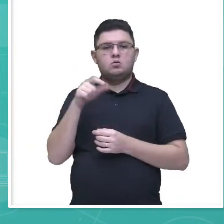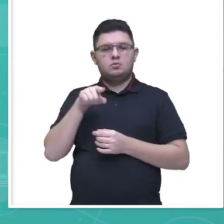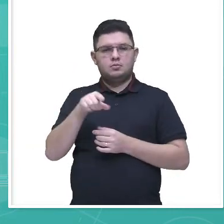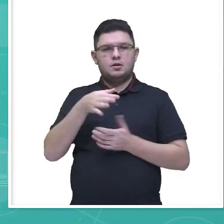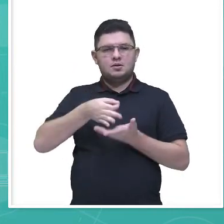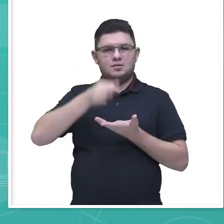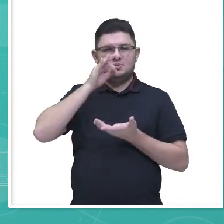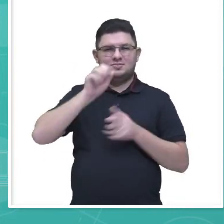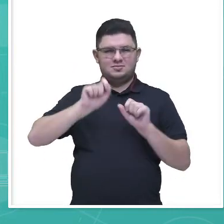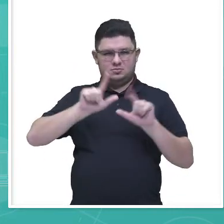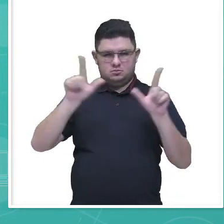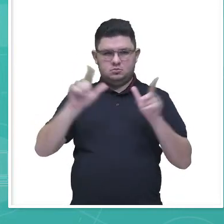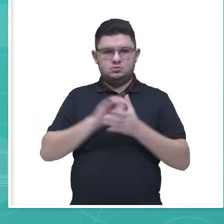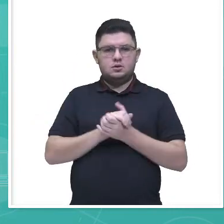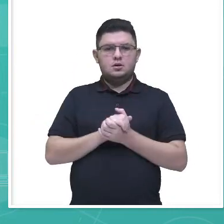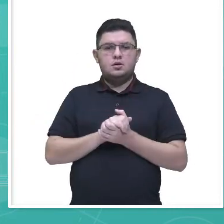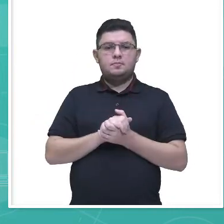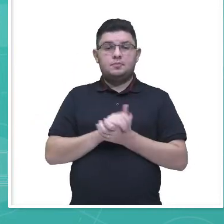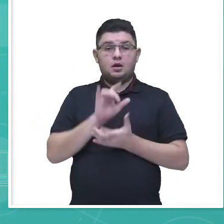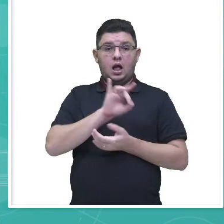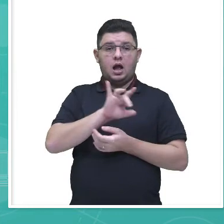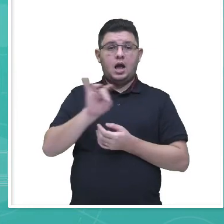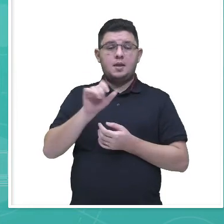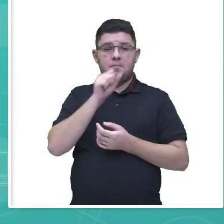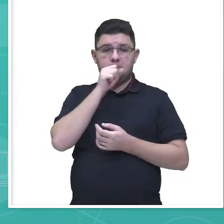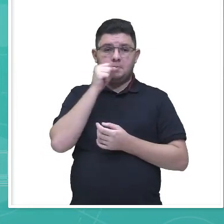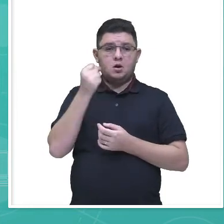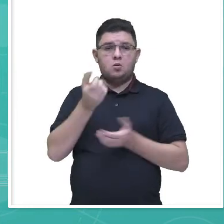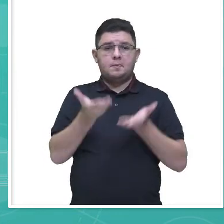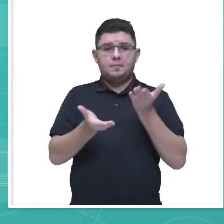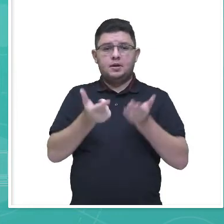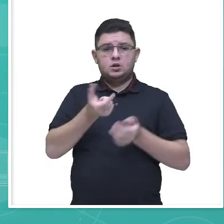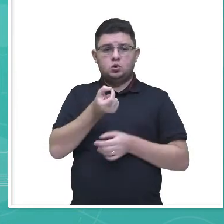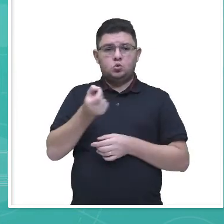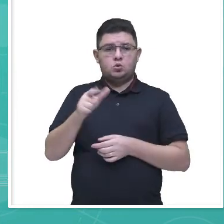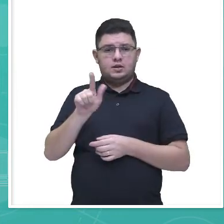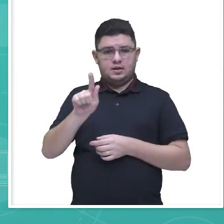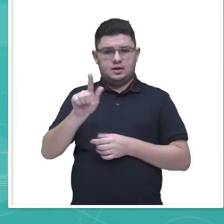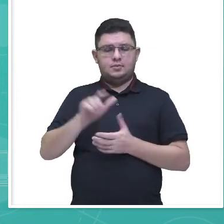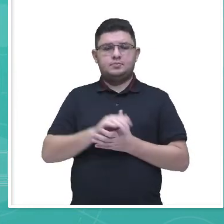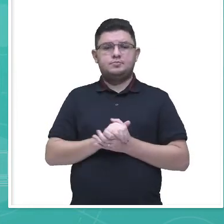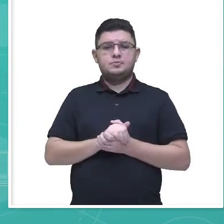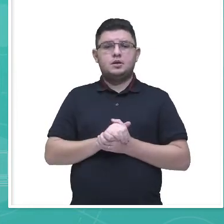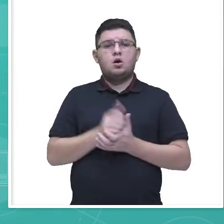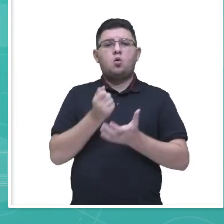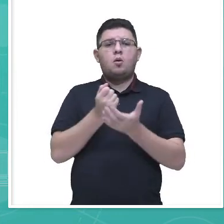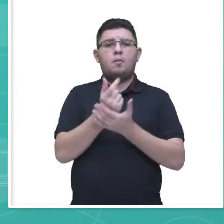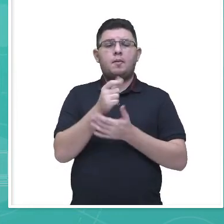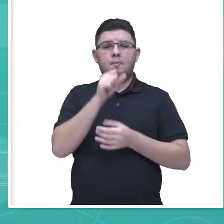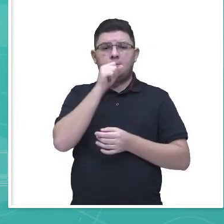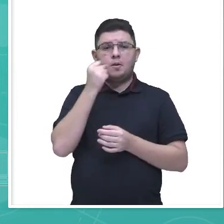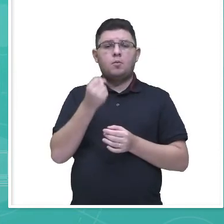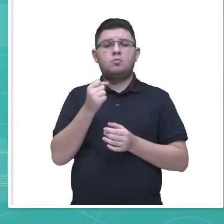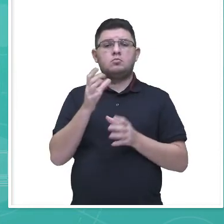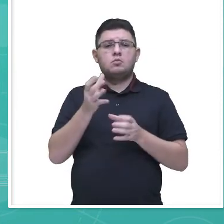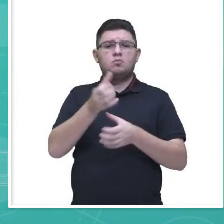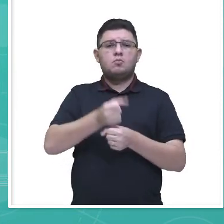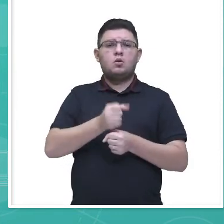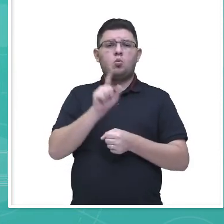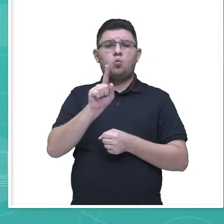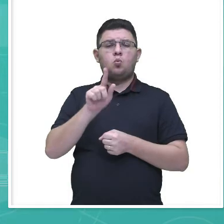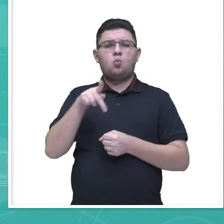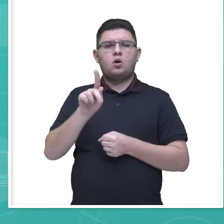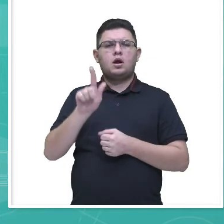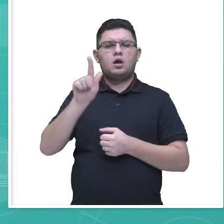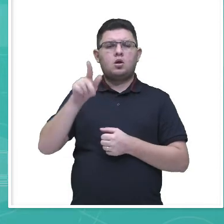gramas. Quantos pães Júnior deverá comprar para totalizar 1 quilo de pães? E na questão de número 2,